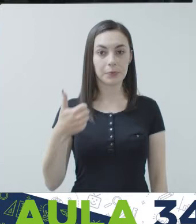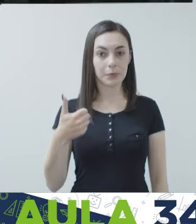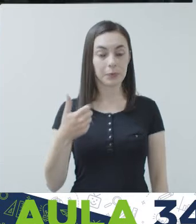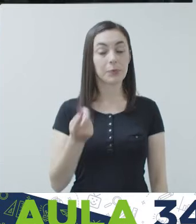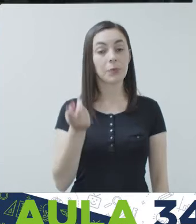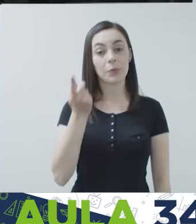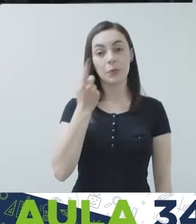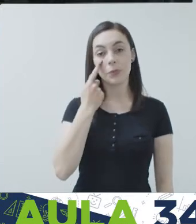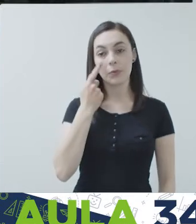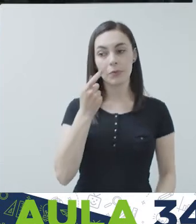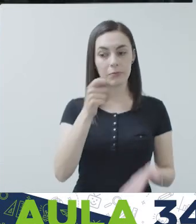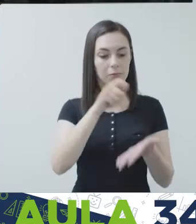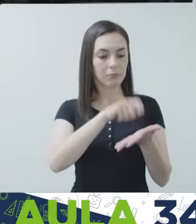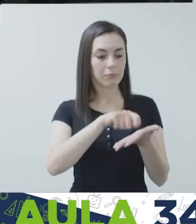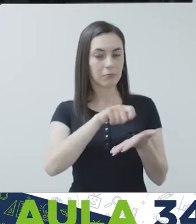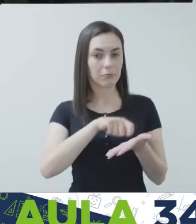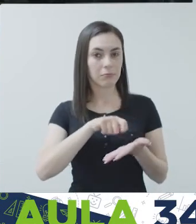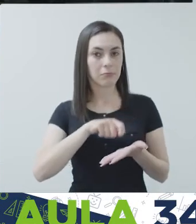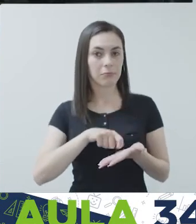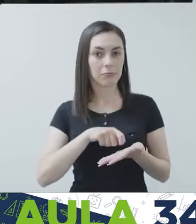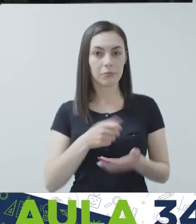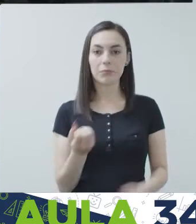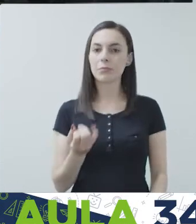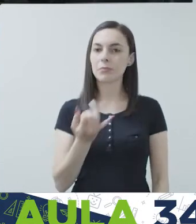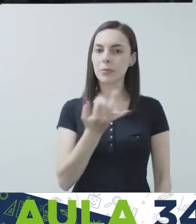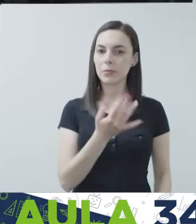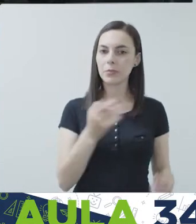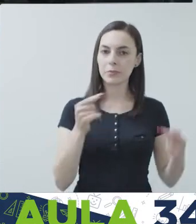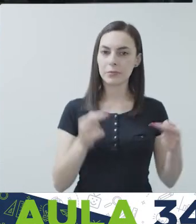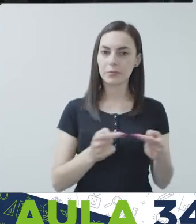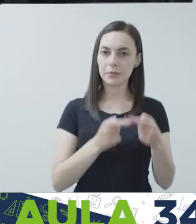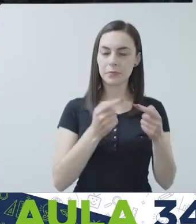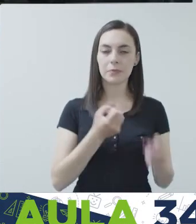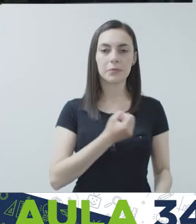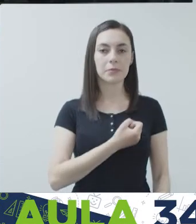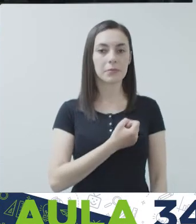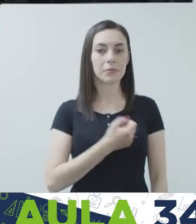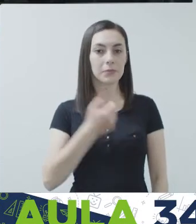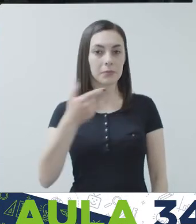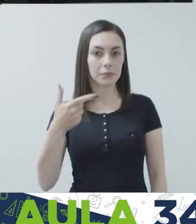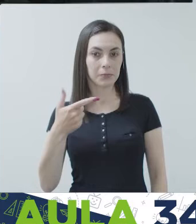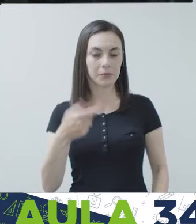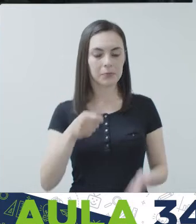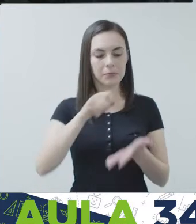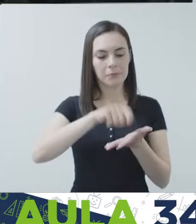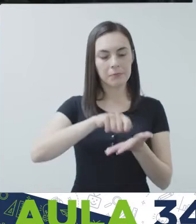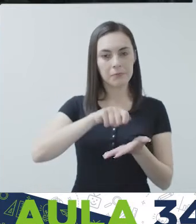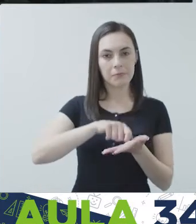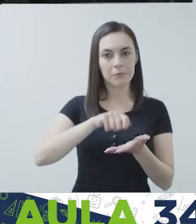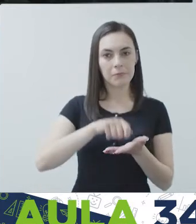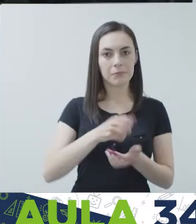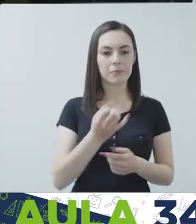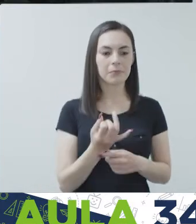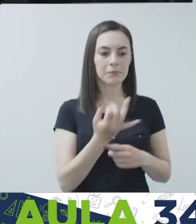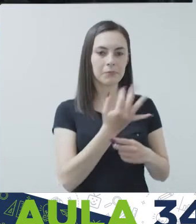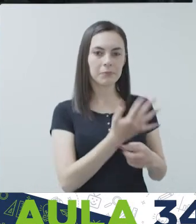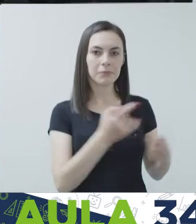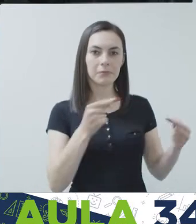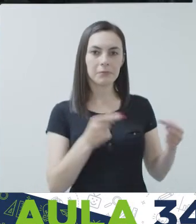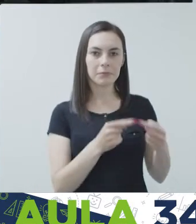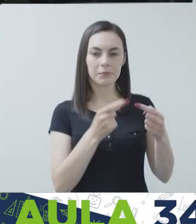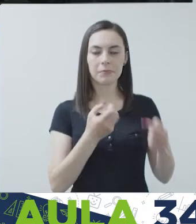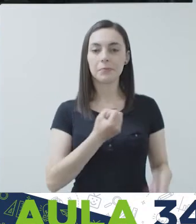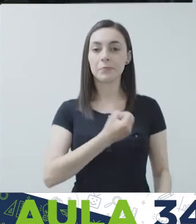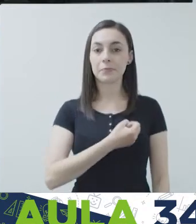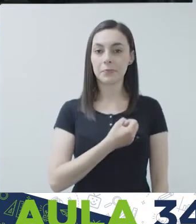como a gente faz o traçado. Quantidade. Número 2, traçado, quantidade.